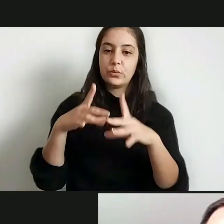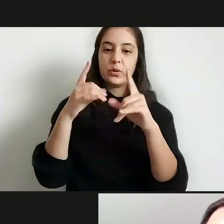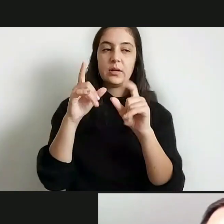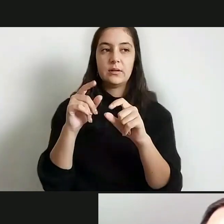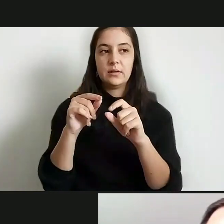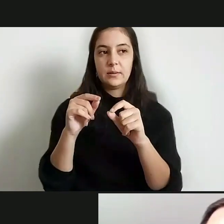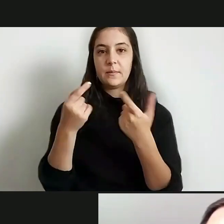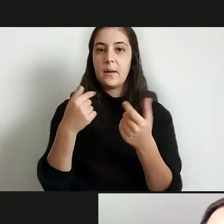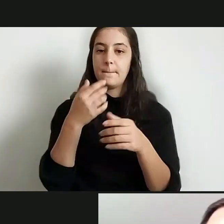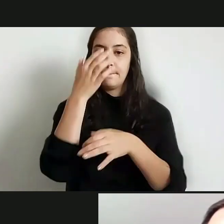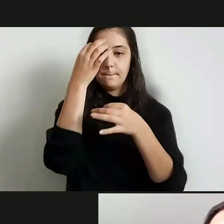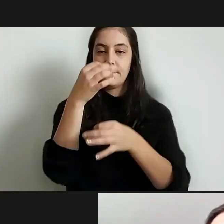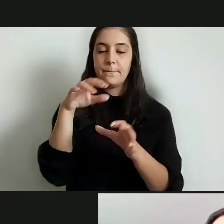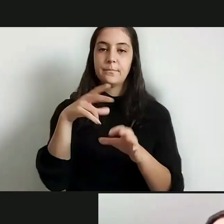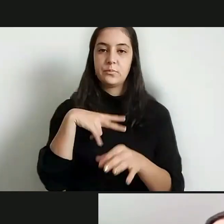também em Portugal?